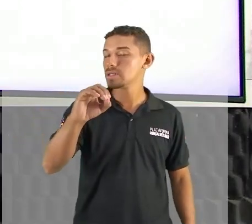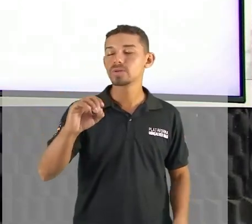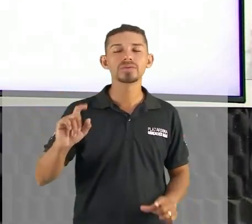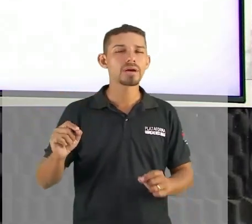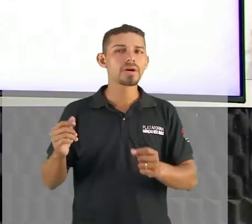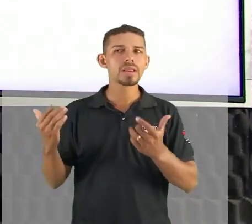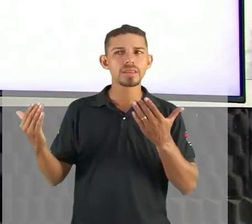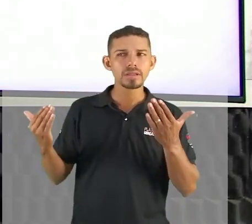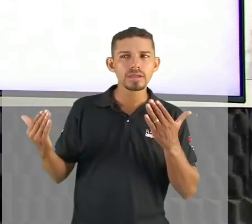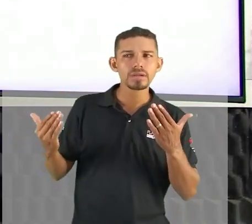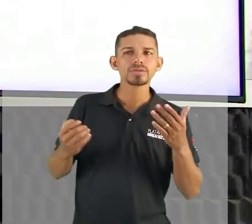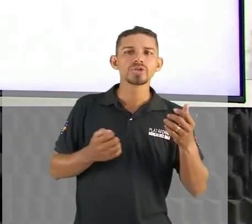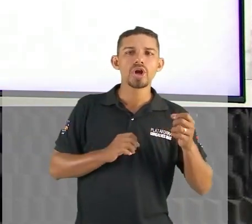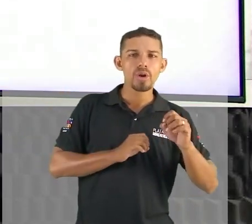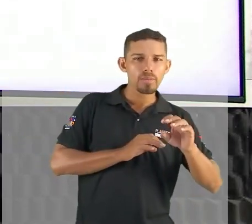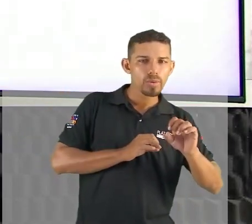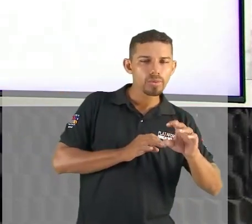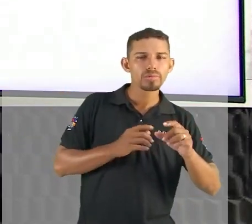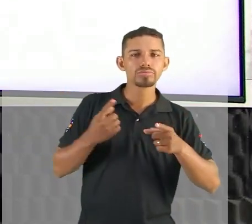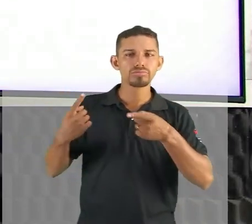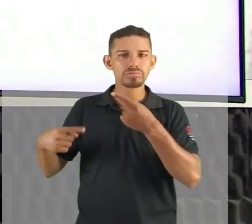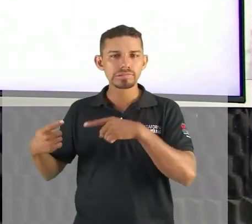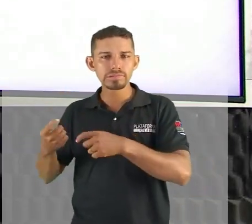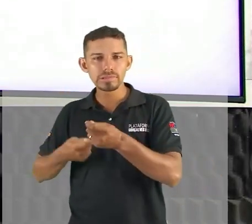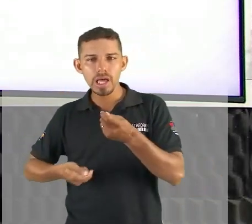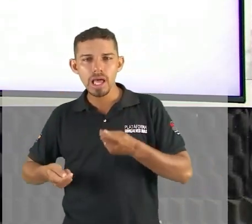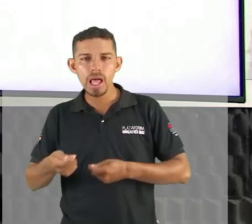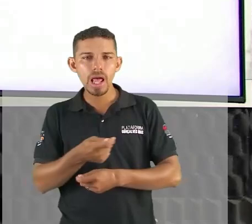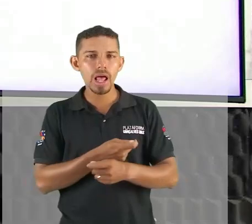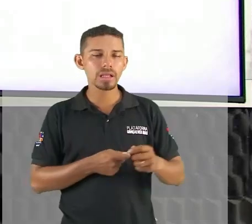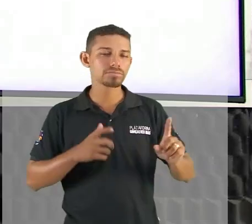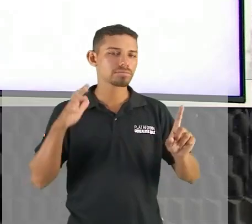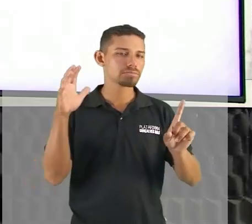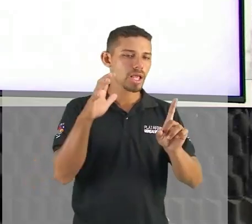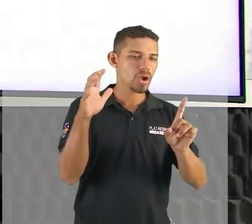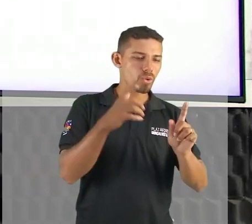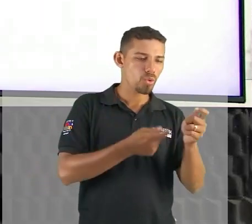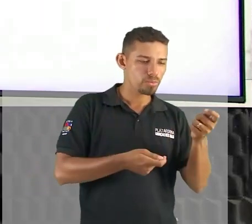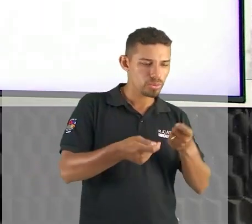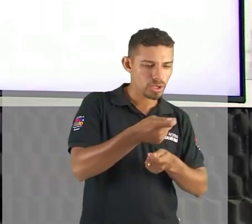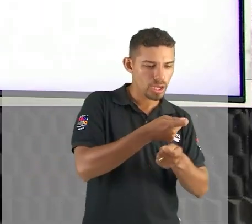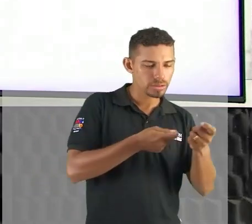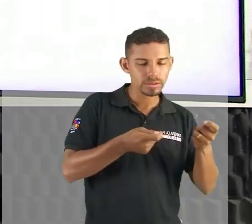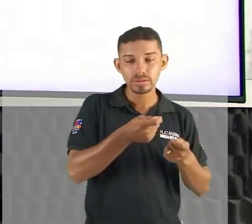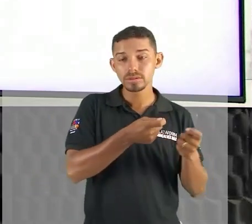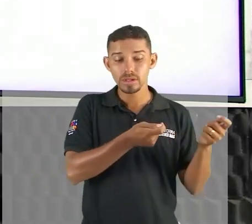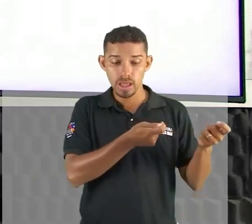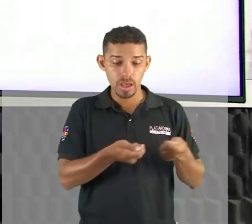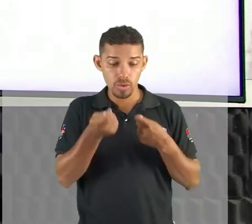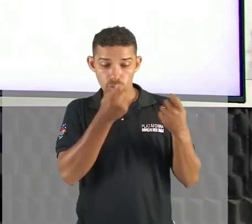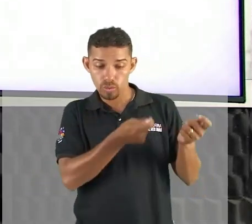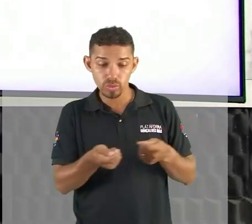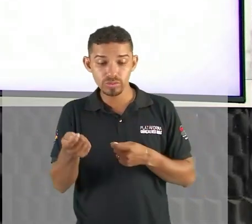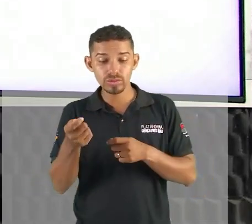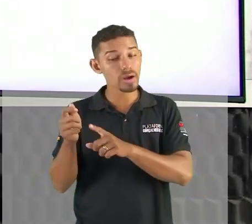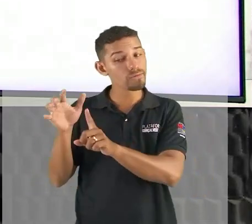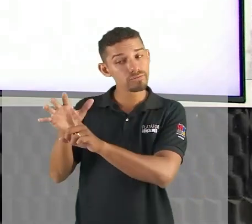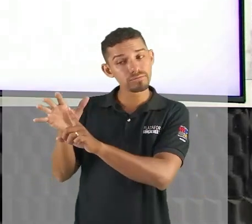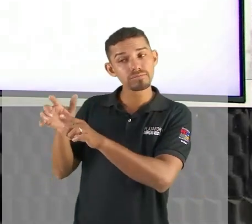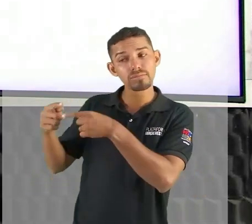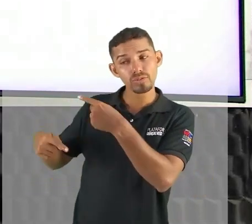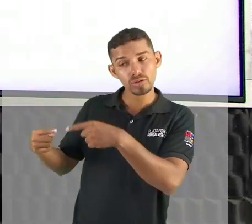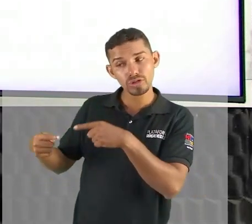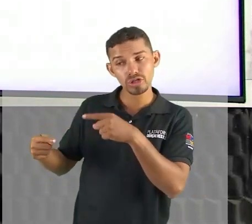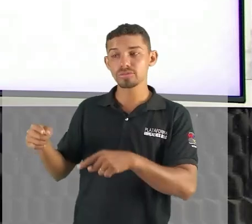questões econômicas e políticas. As questões econômicas influenciando as questões políticas. Até porque depende